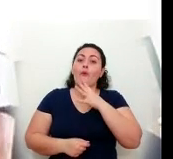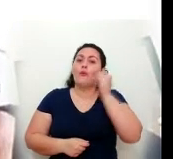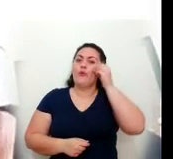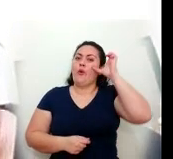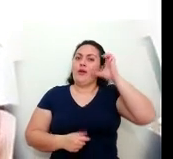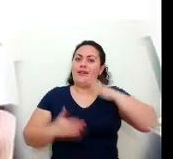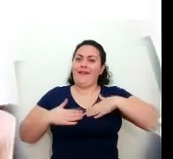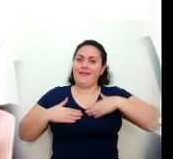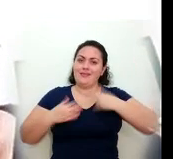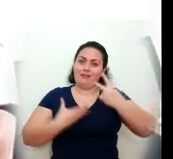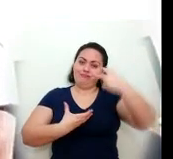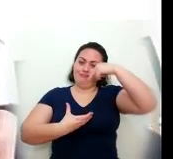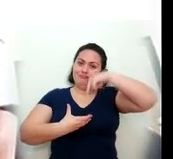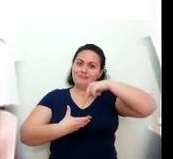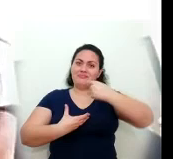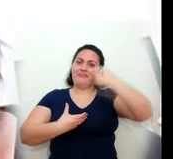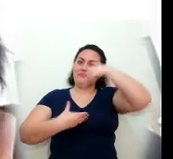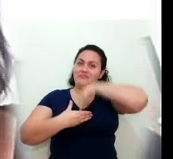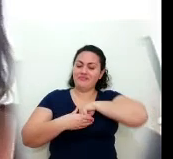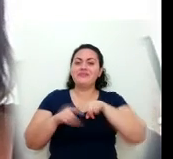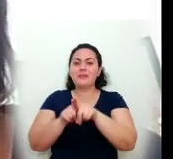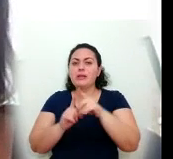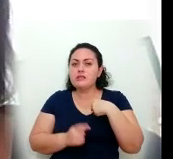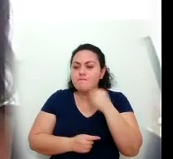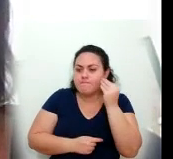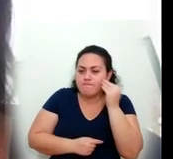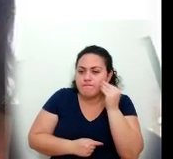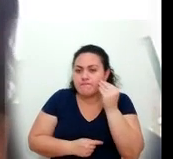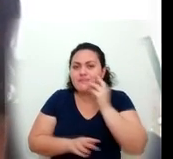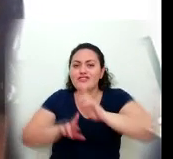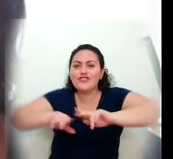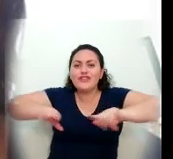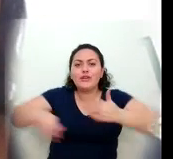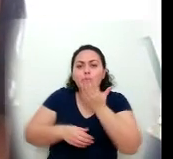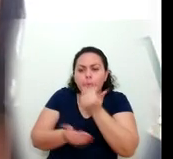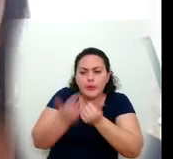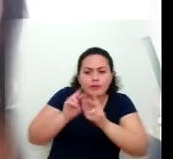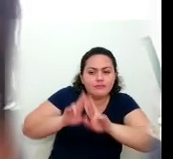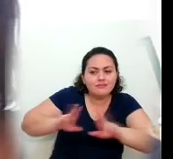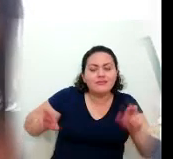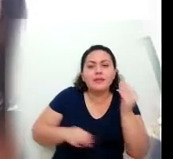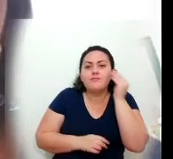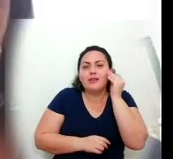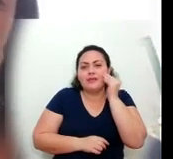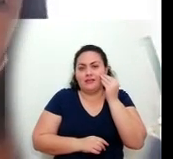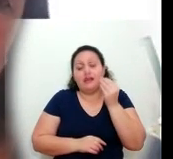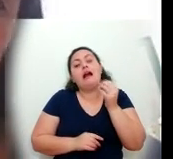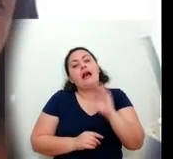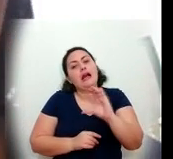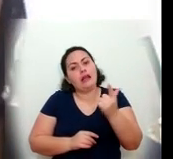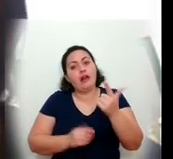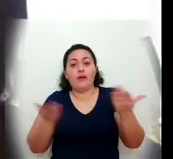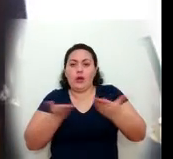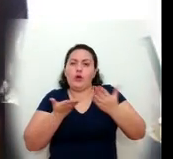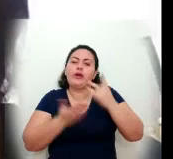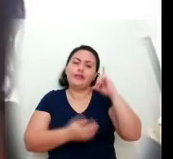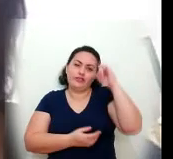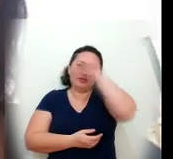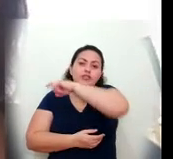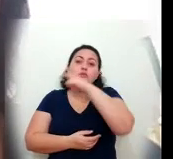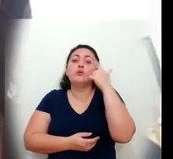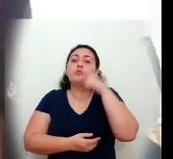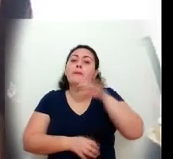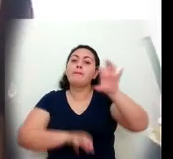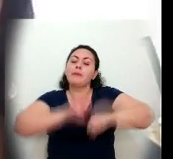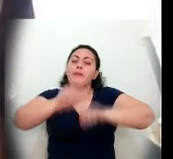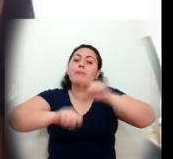bem de experimentação mesmo, né? A gente, claro que pode enfrentar agora algumas dificuldades de ingredientes, né?